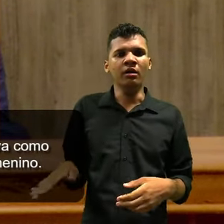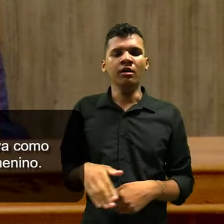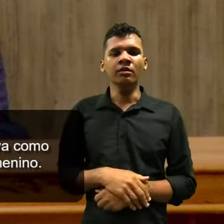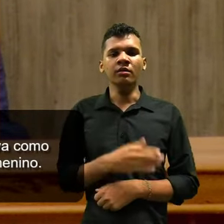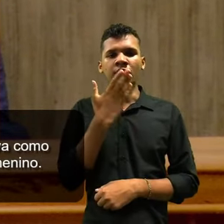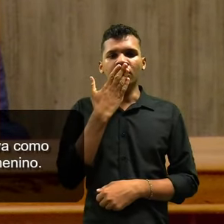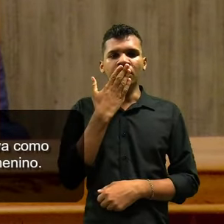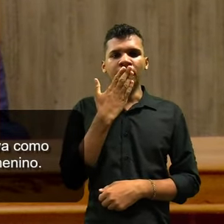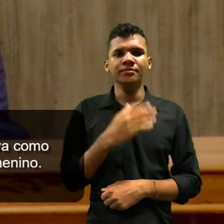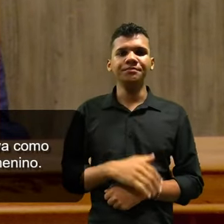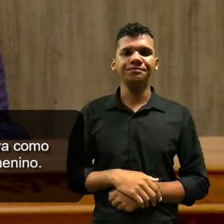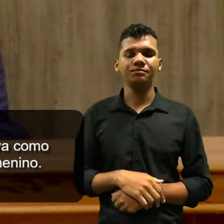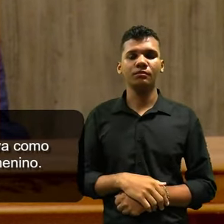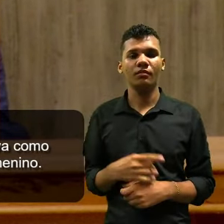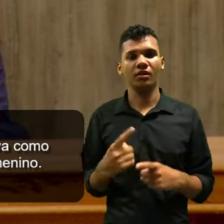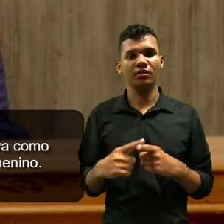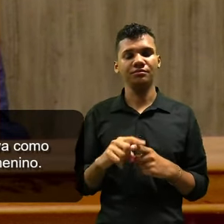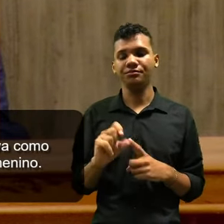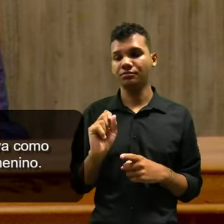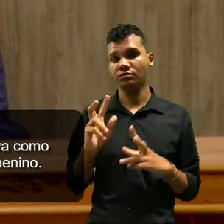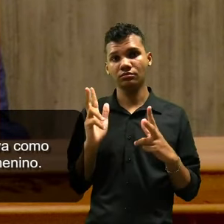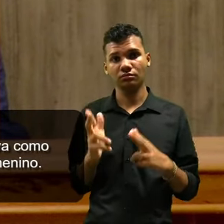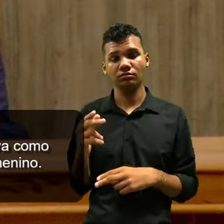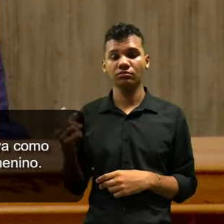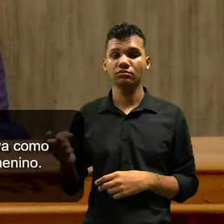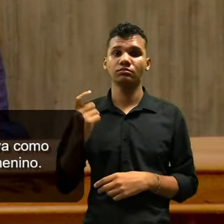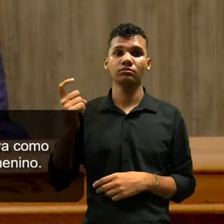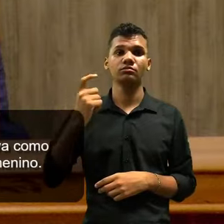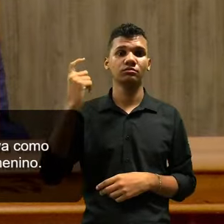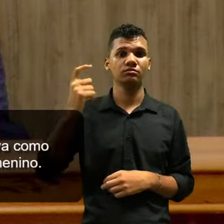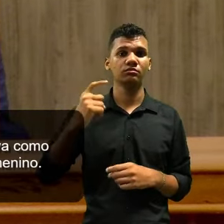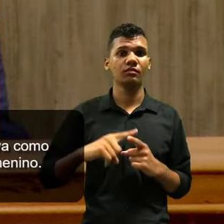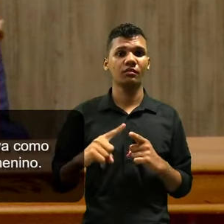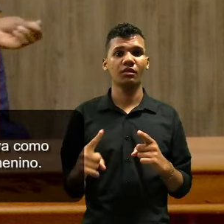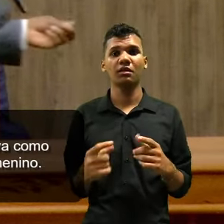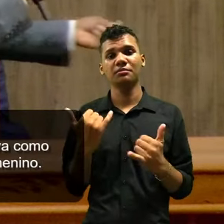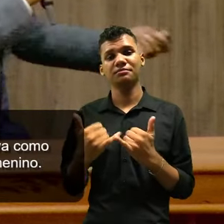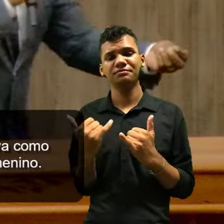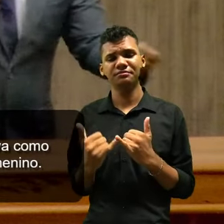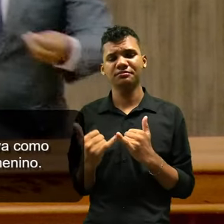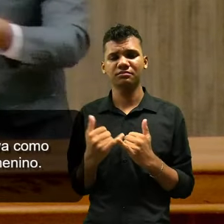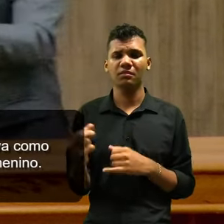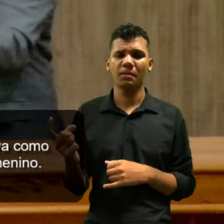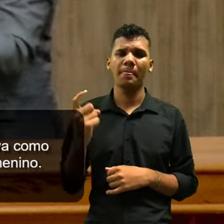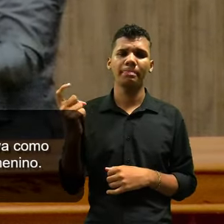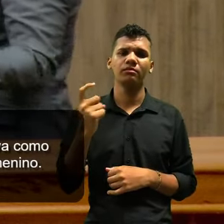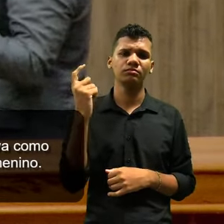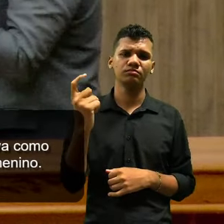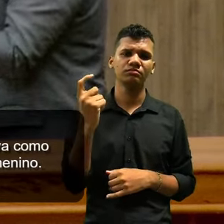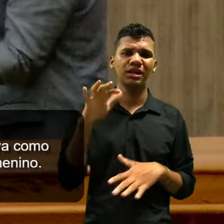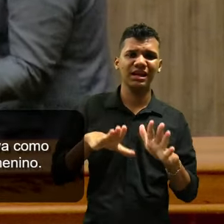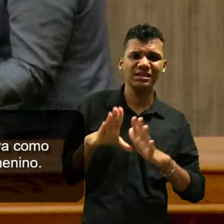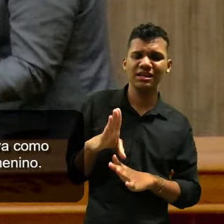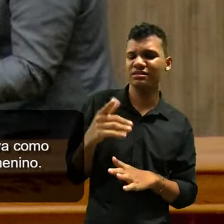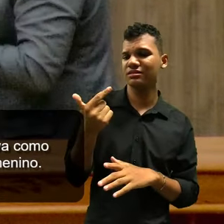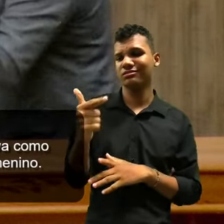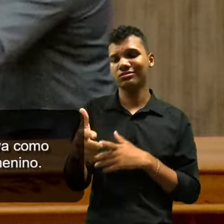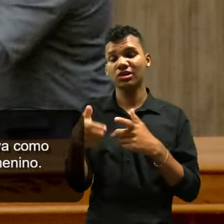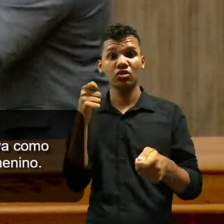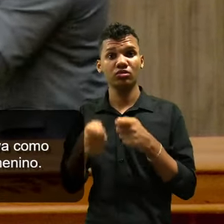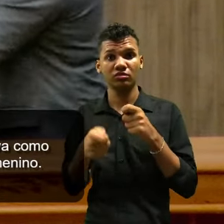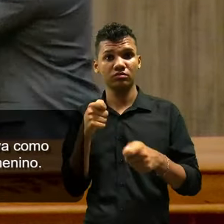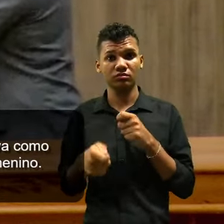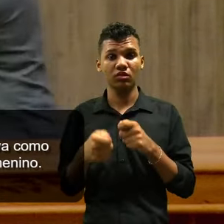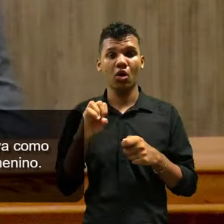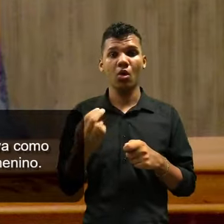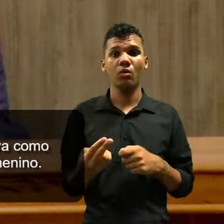criança não é emoção de adulto a emoção de uma criança não é uma emoção descontrolada é não é